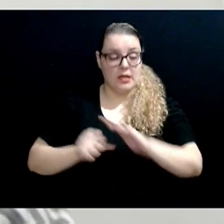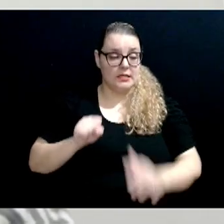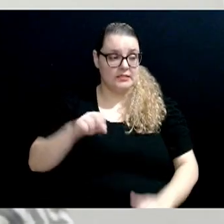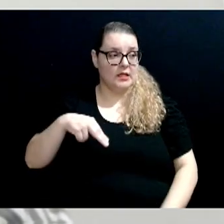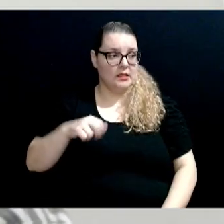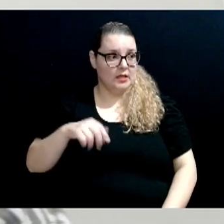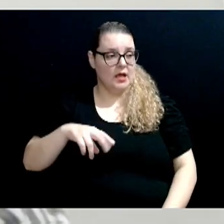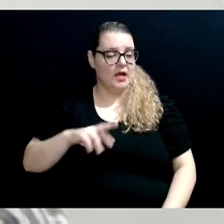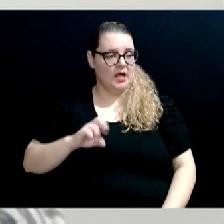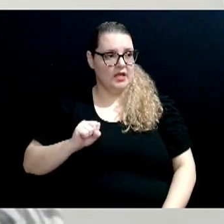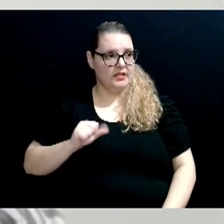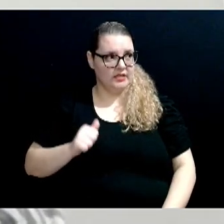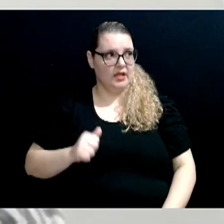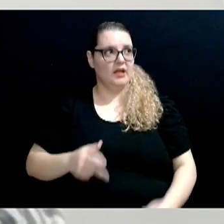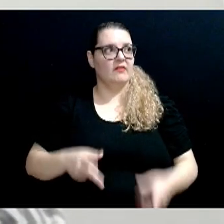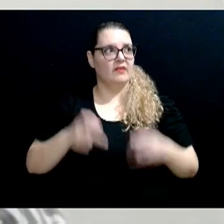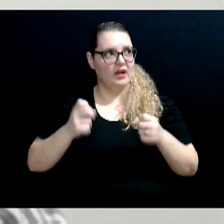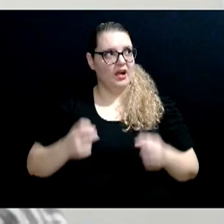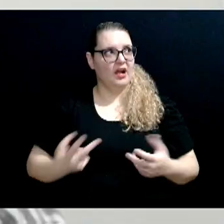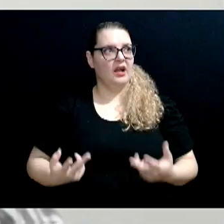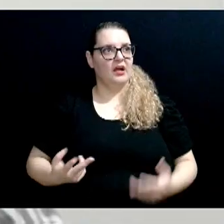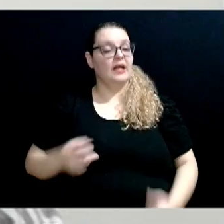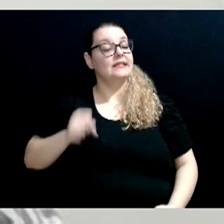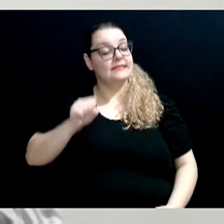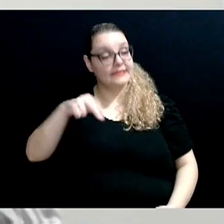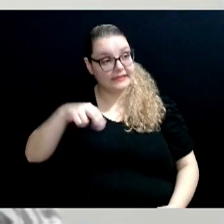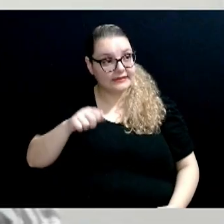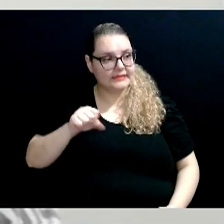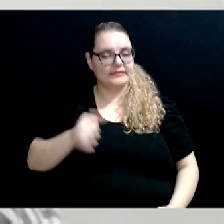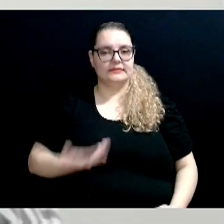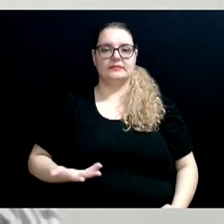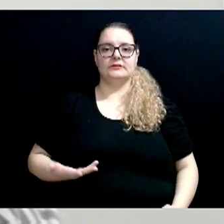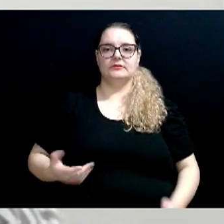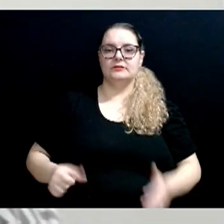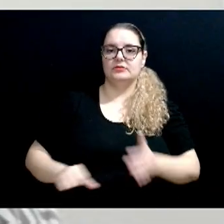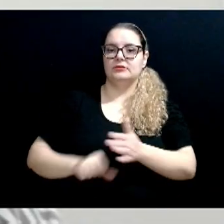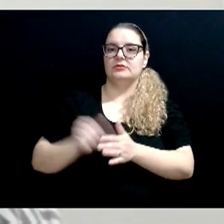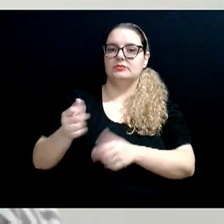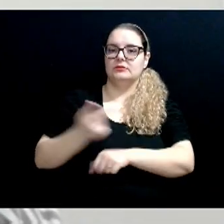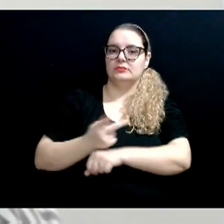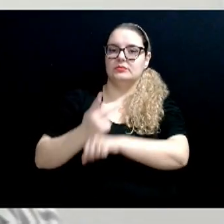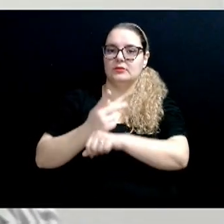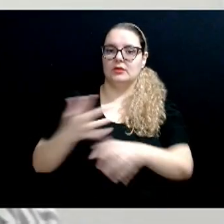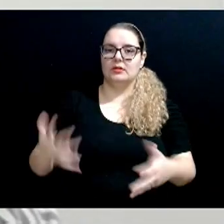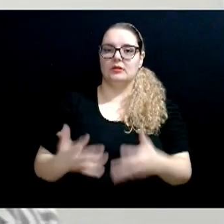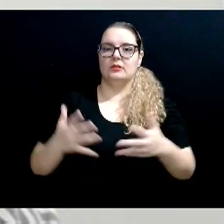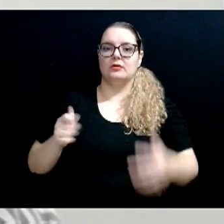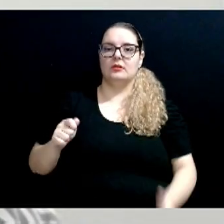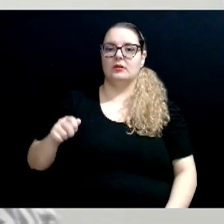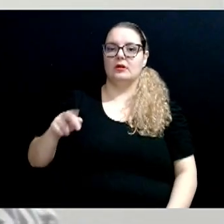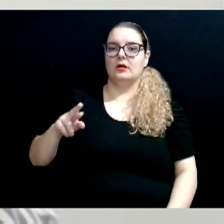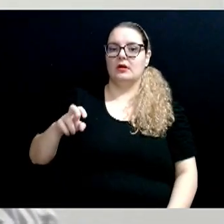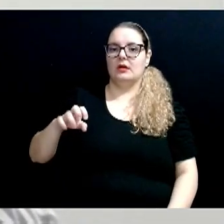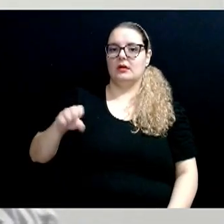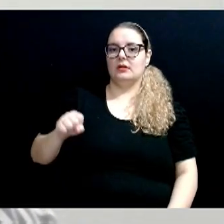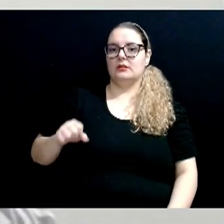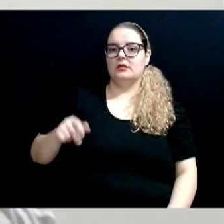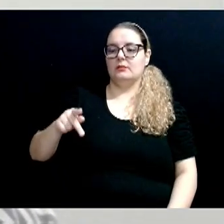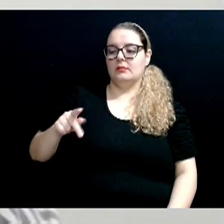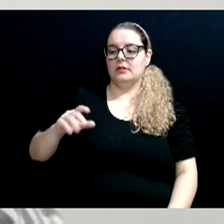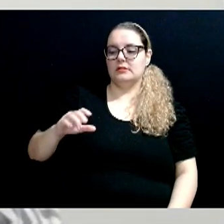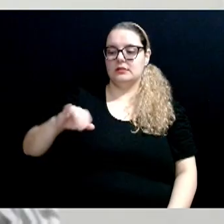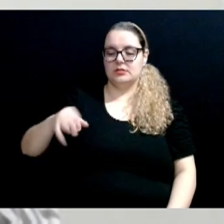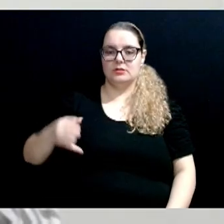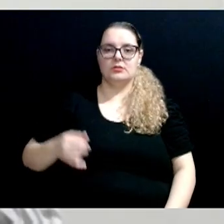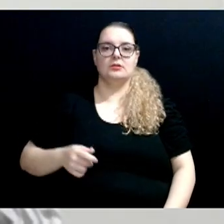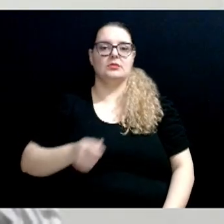Bom, foi a primeira edição desse prêmio que foi promovido pela Ares PCJ e a Agência Reguladora dos Serviços,